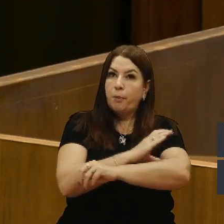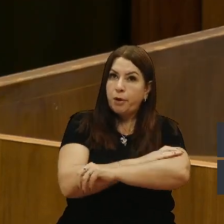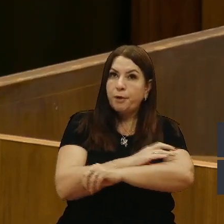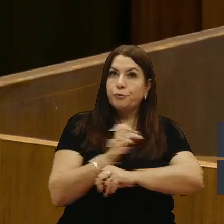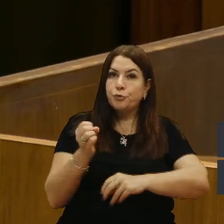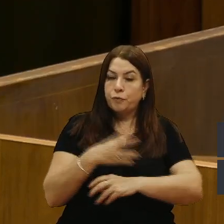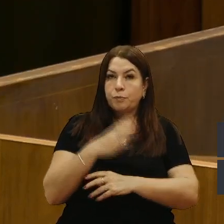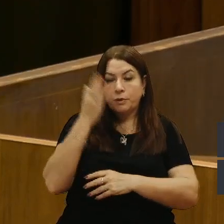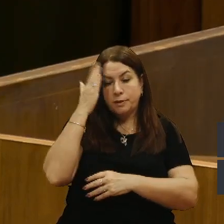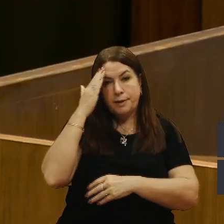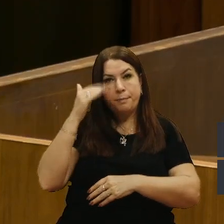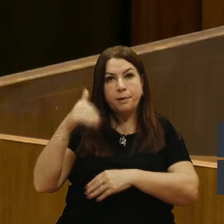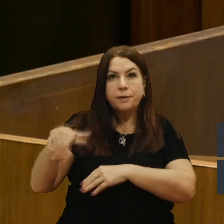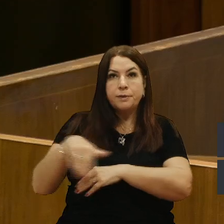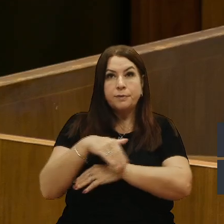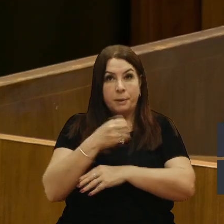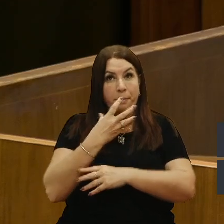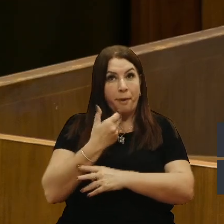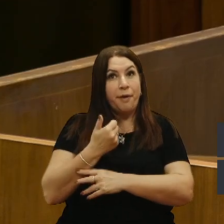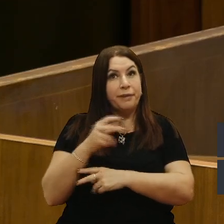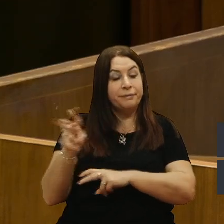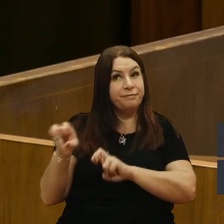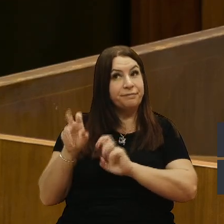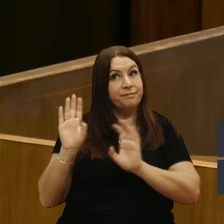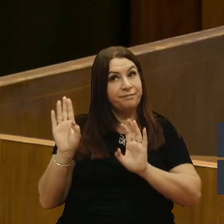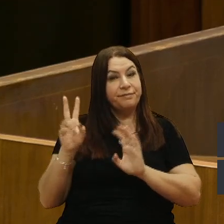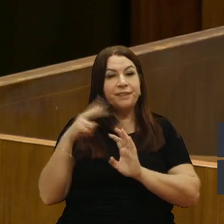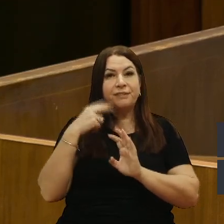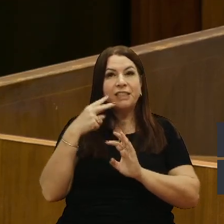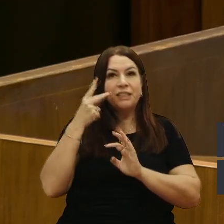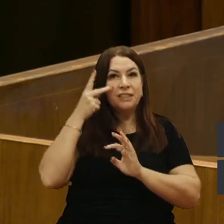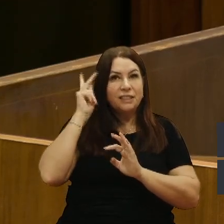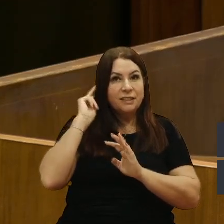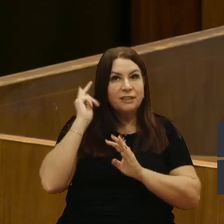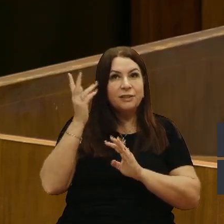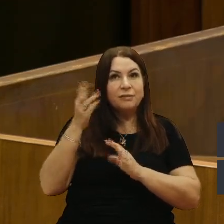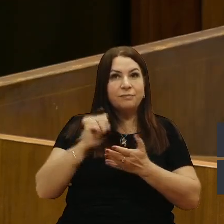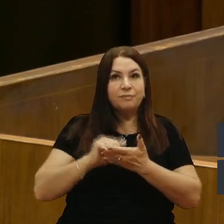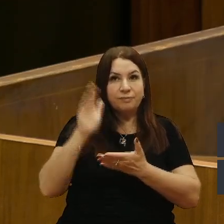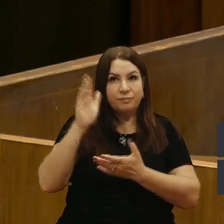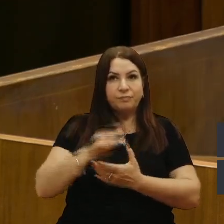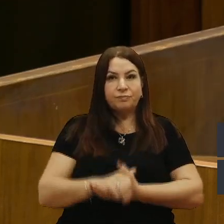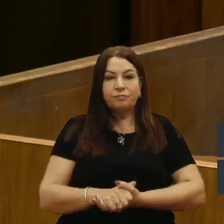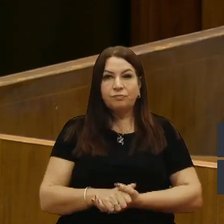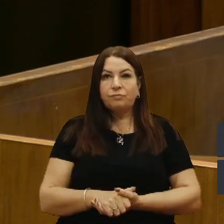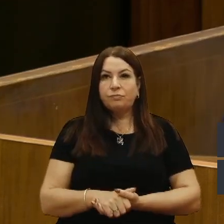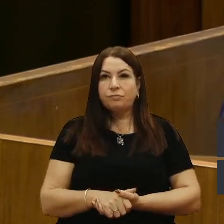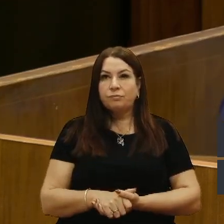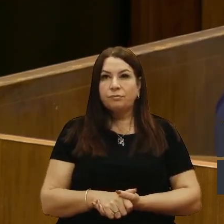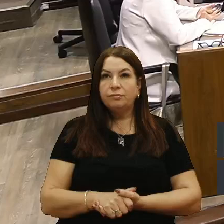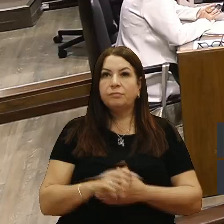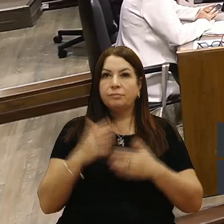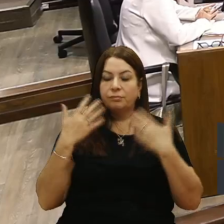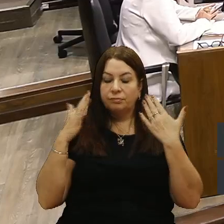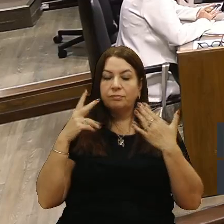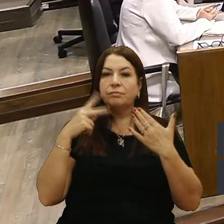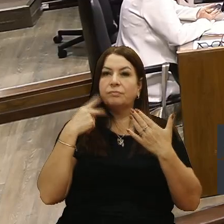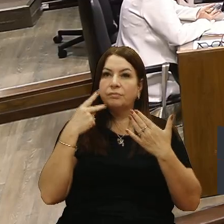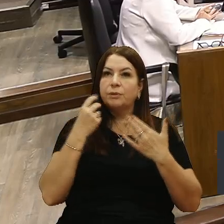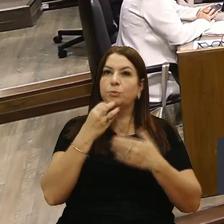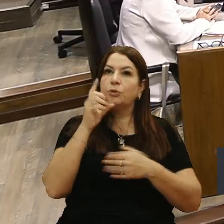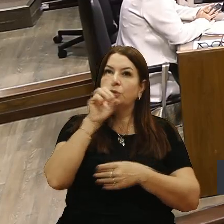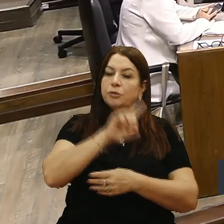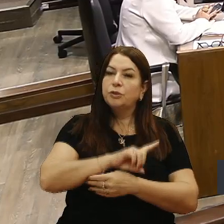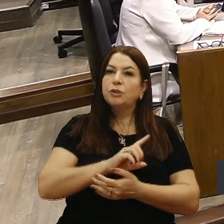gente sabe que as estradas estão bem boas no interior, né, vereador Iago? Então, seu à parte. Parabéns, vereadora, bom